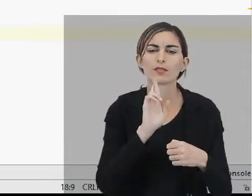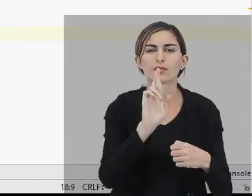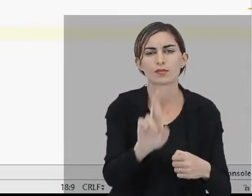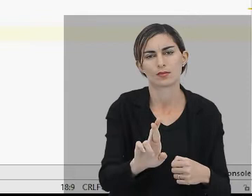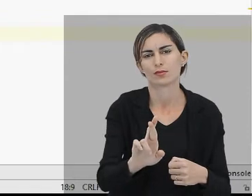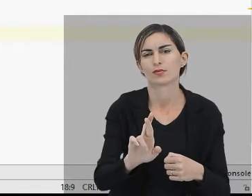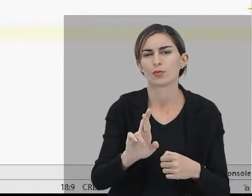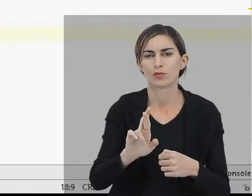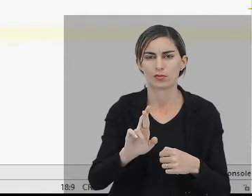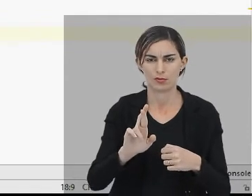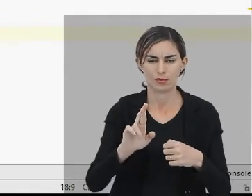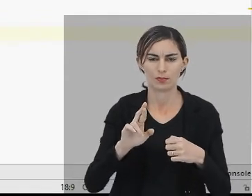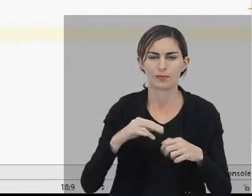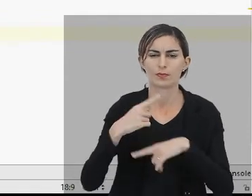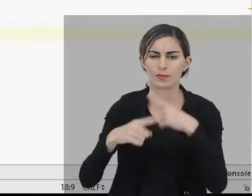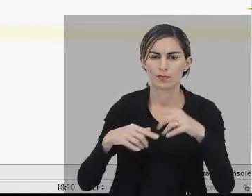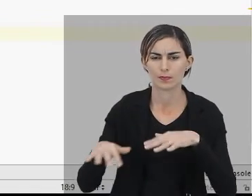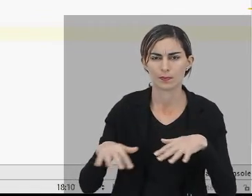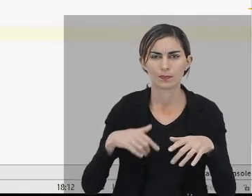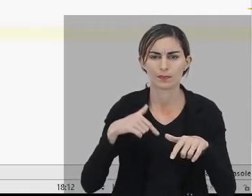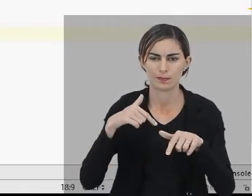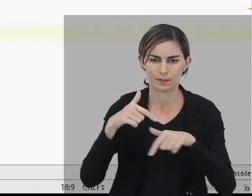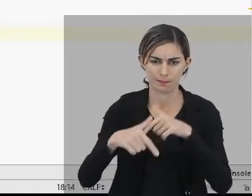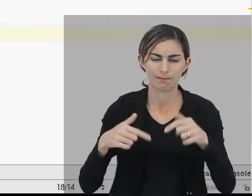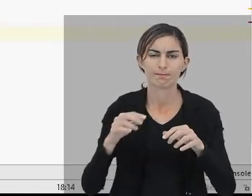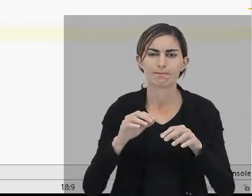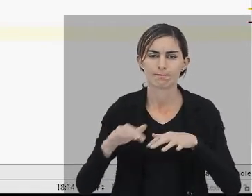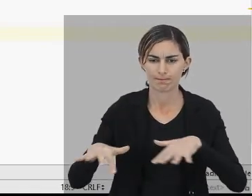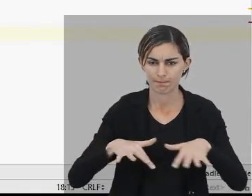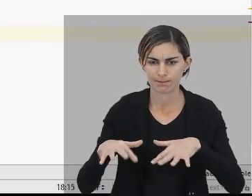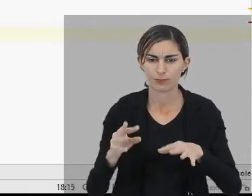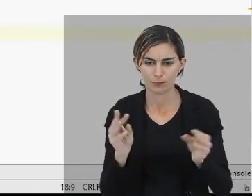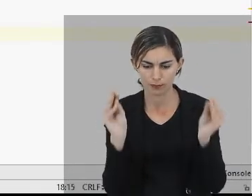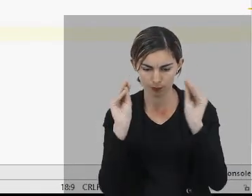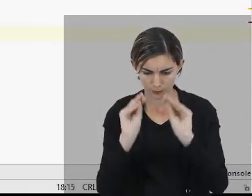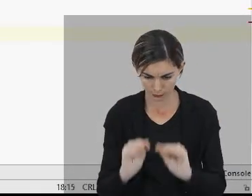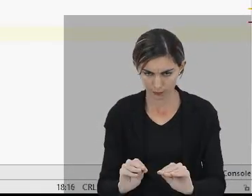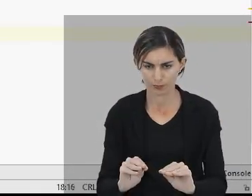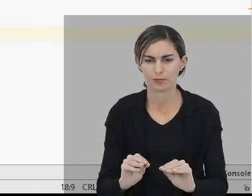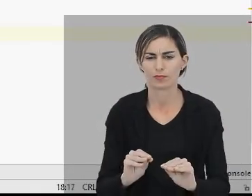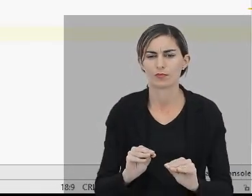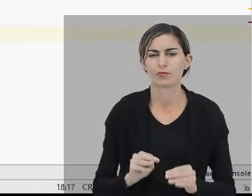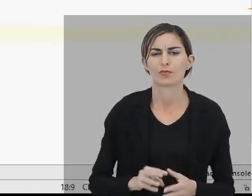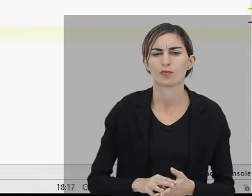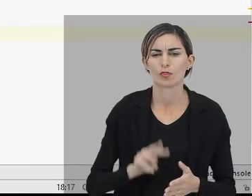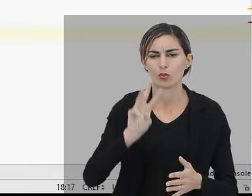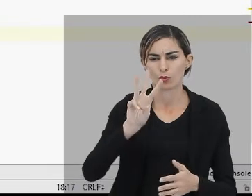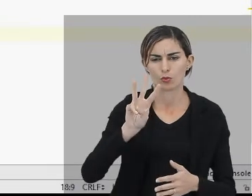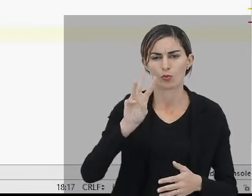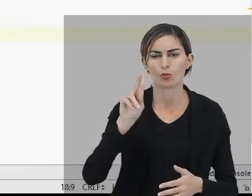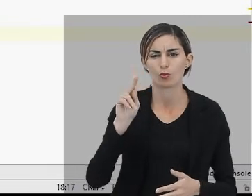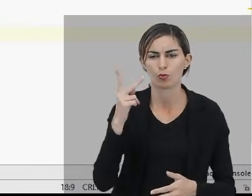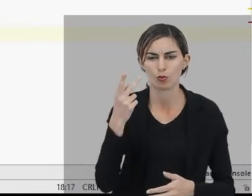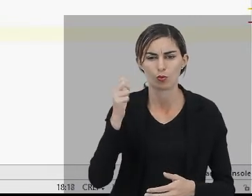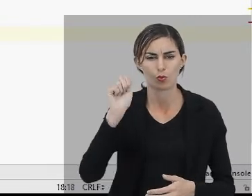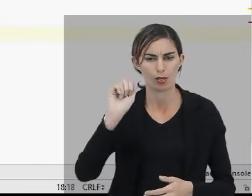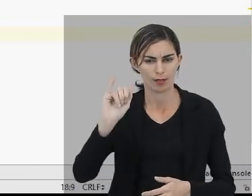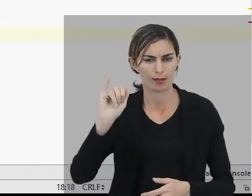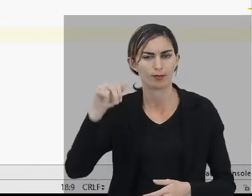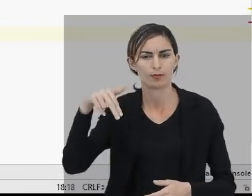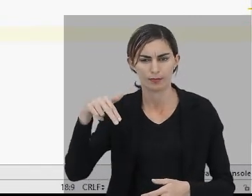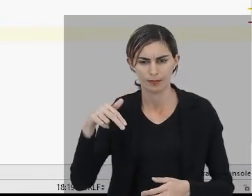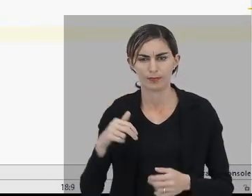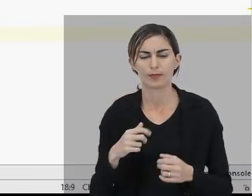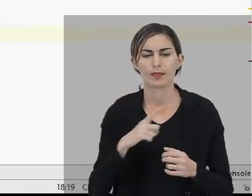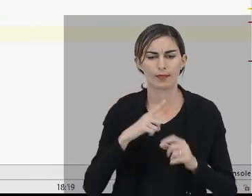determinada informação para poder fazer isso. Então, eu vou colocar aqui o while. Ele vai ter um abre e fecha parênteses